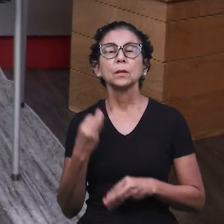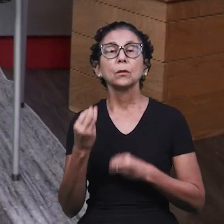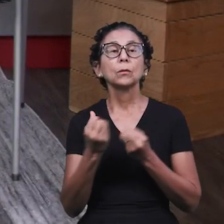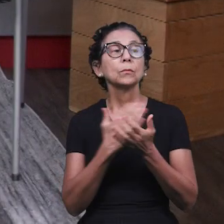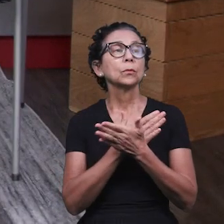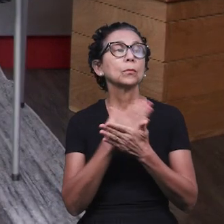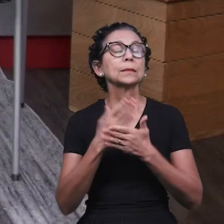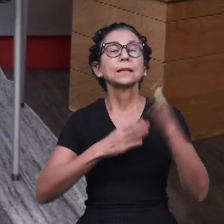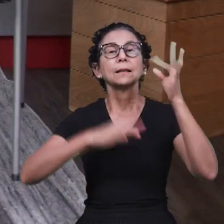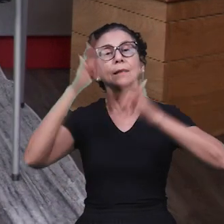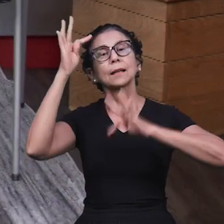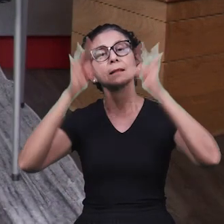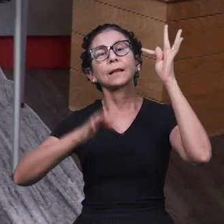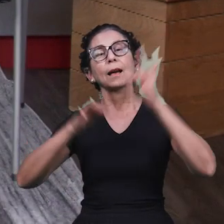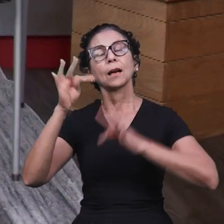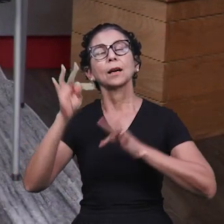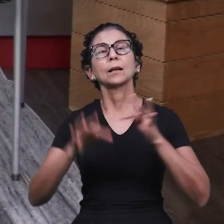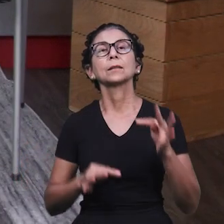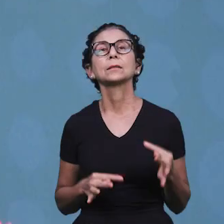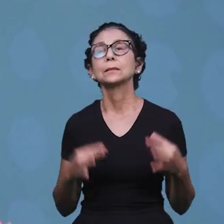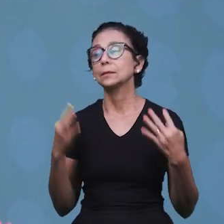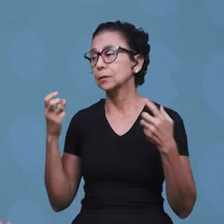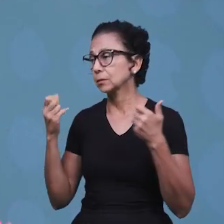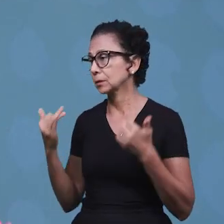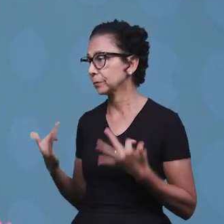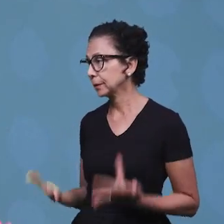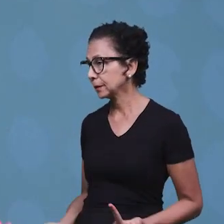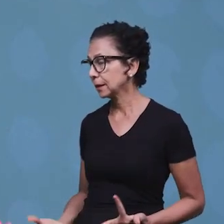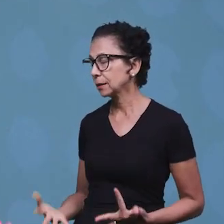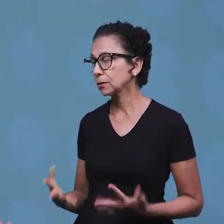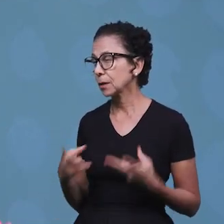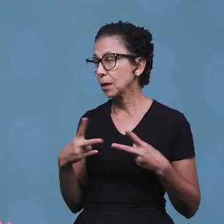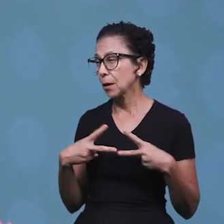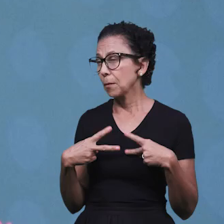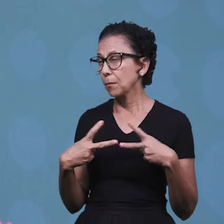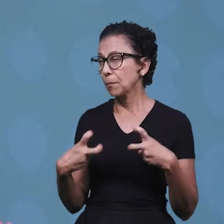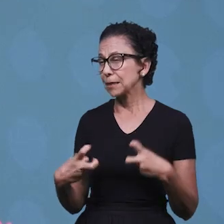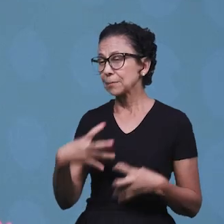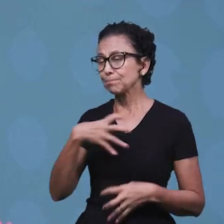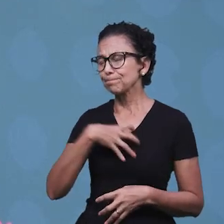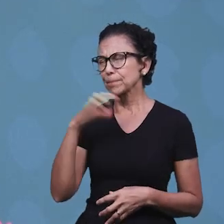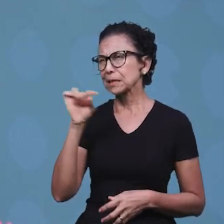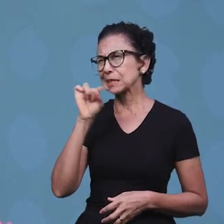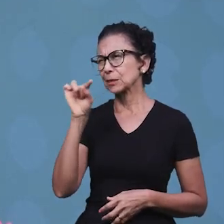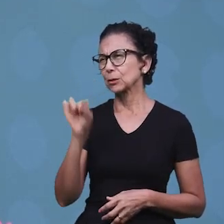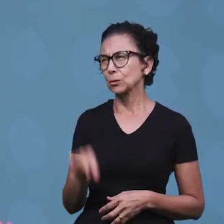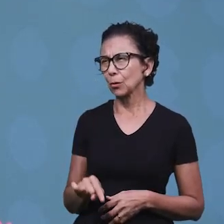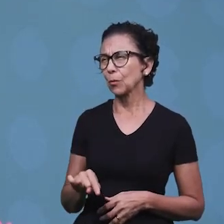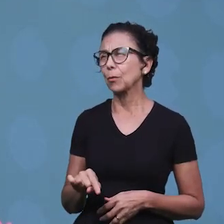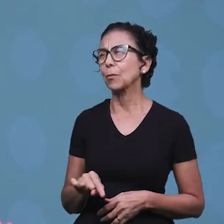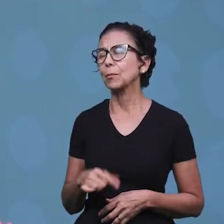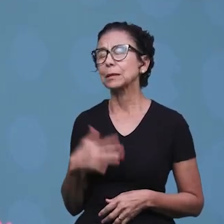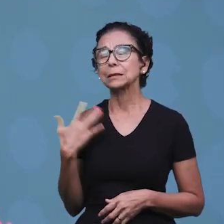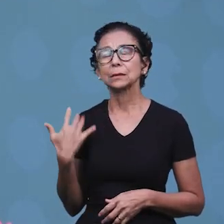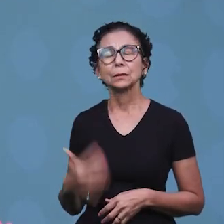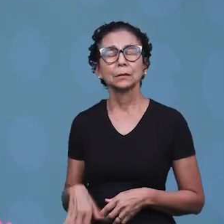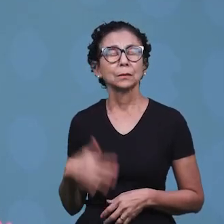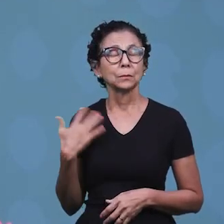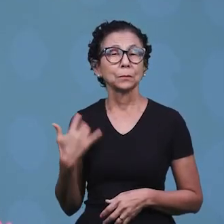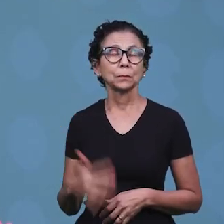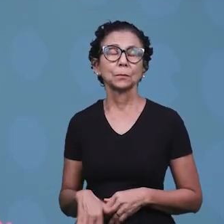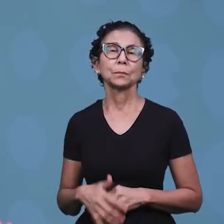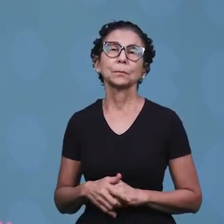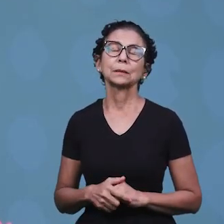quando iniciar esses sintomas, e esses sintomas, né, causar algum efeito assim, são muito intensos, né? Ou quando